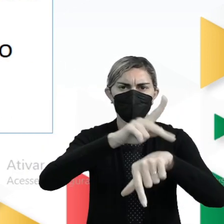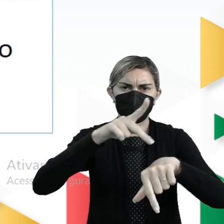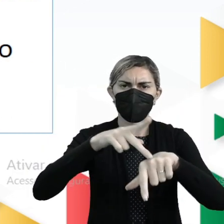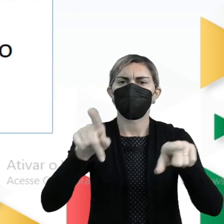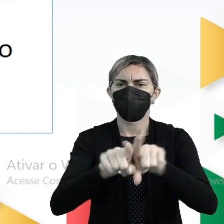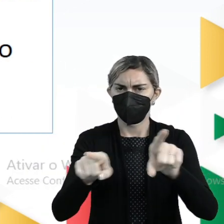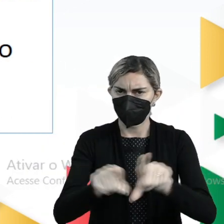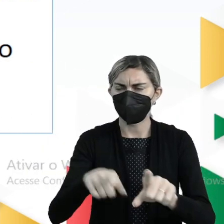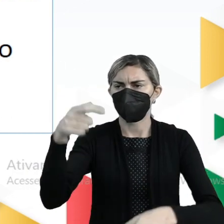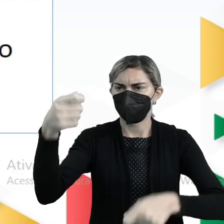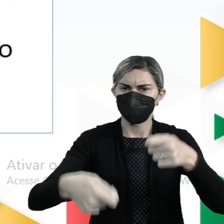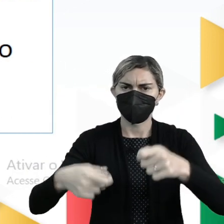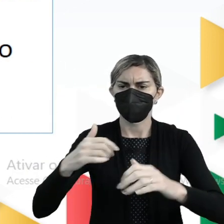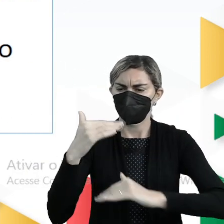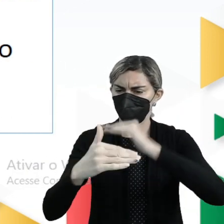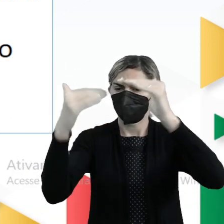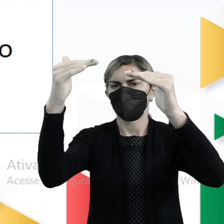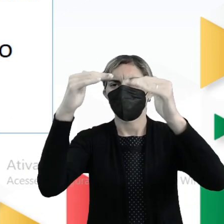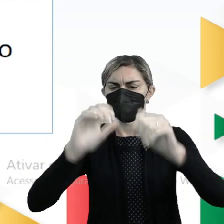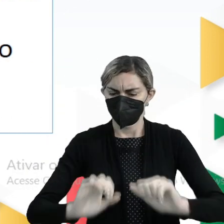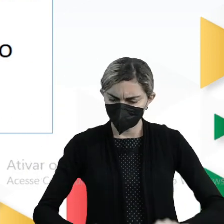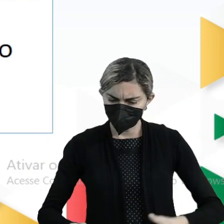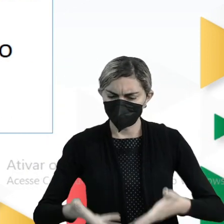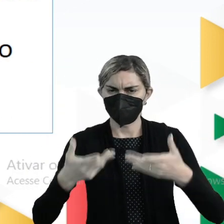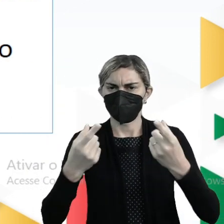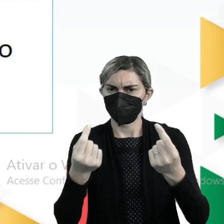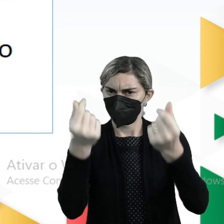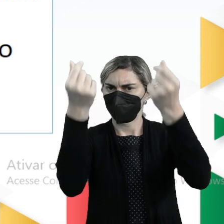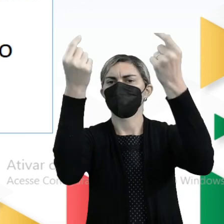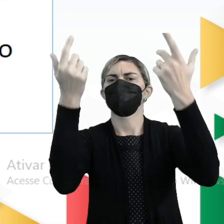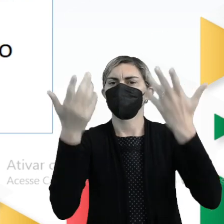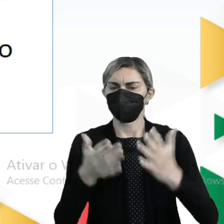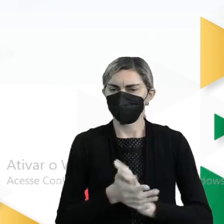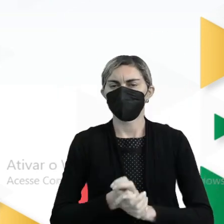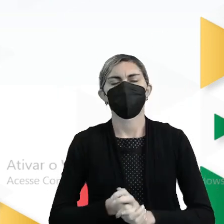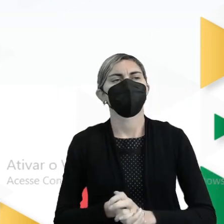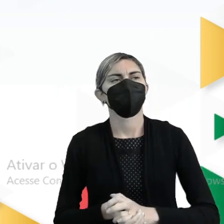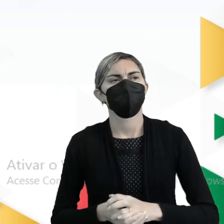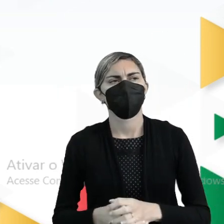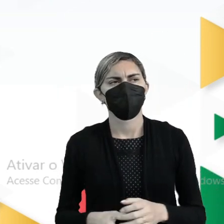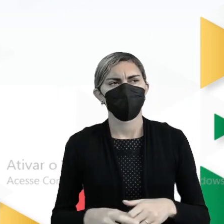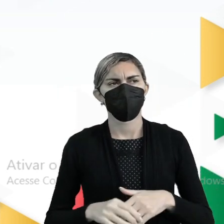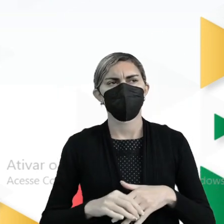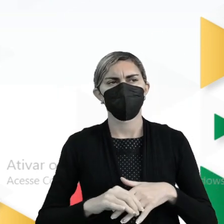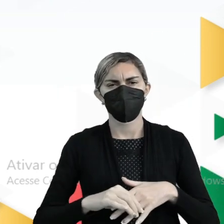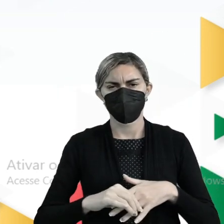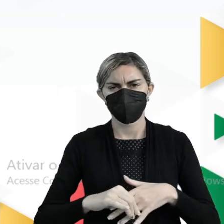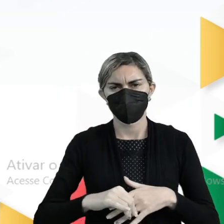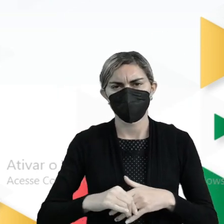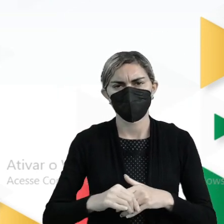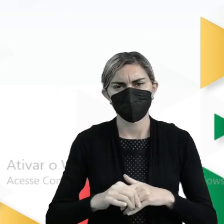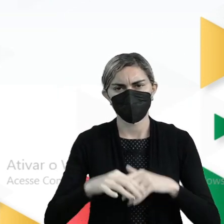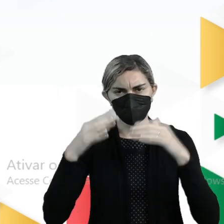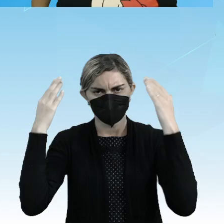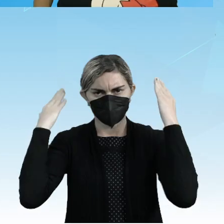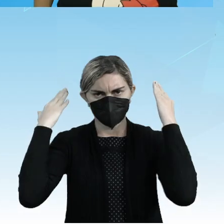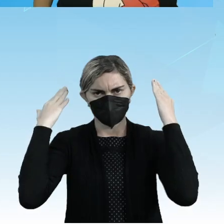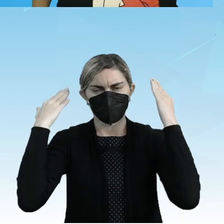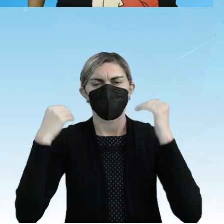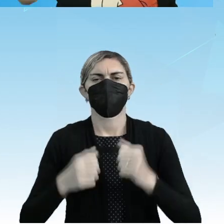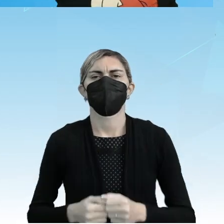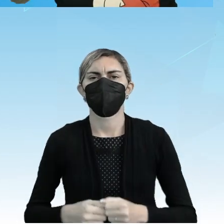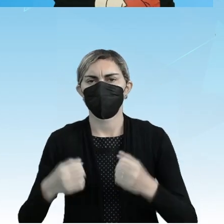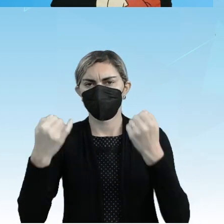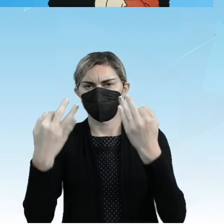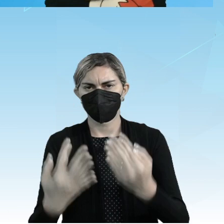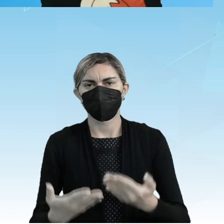ditando as regras dentro do crescimento social e econômico, tá bom? Aí você brinca que a Guerra Fria foi justamente isso